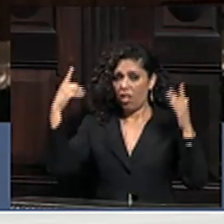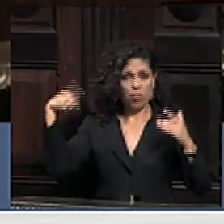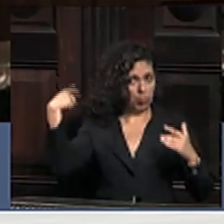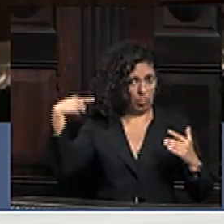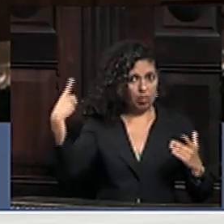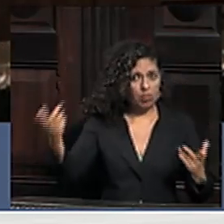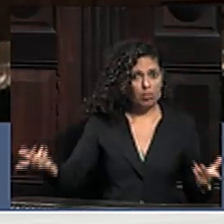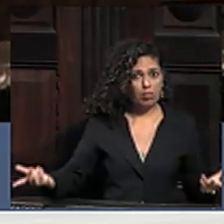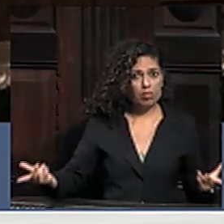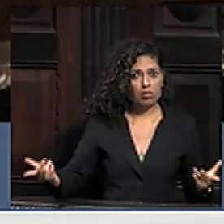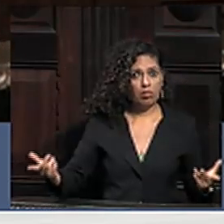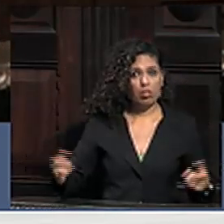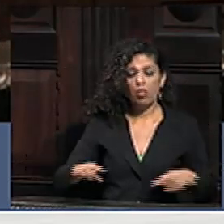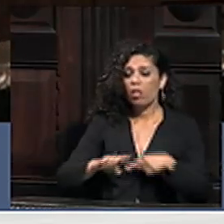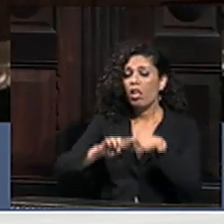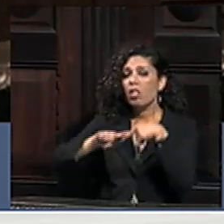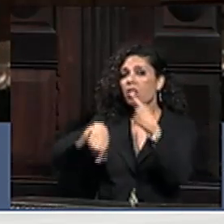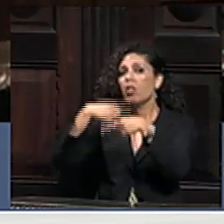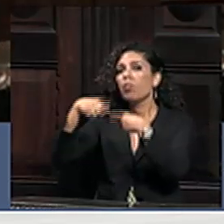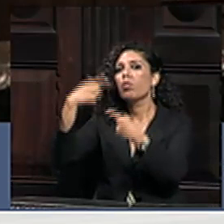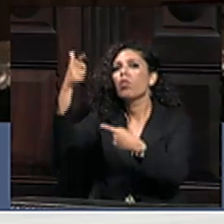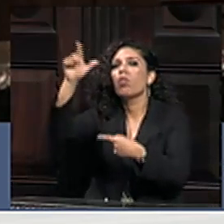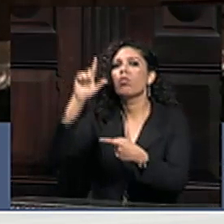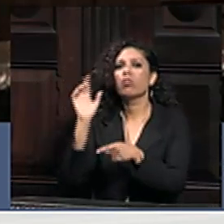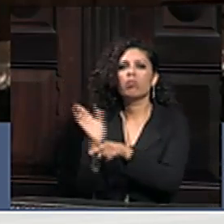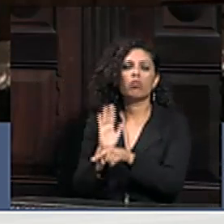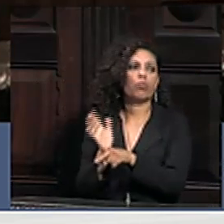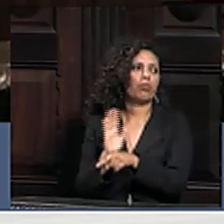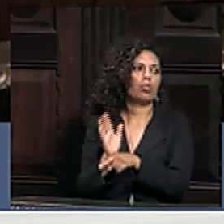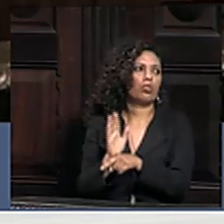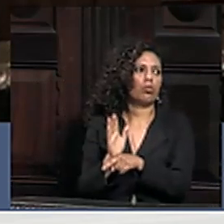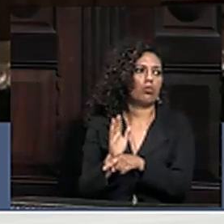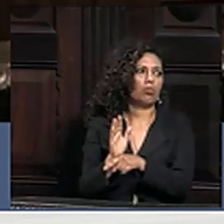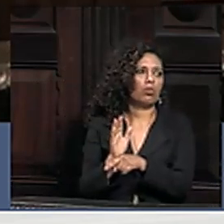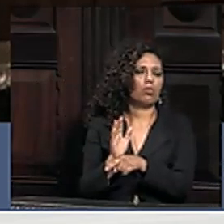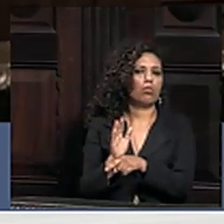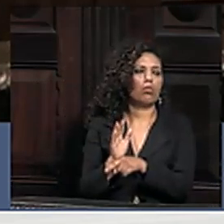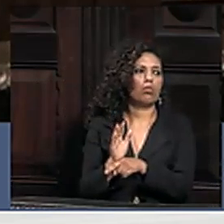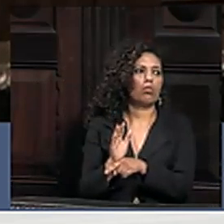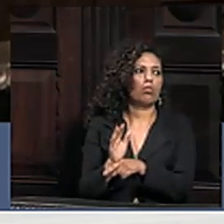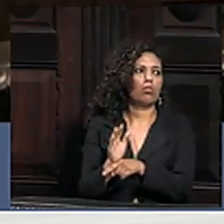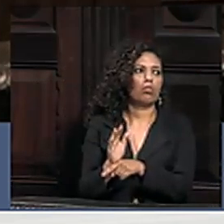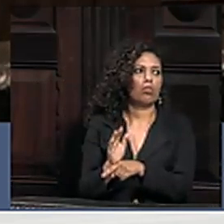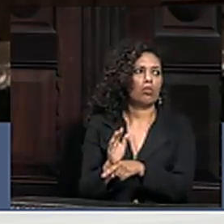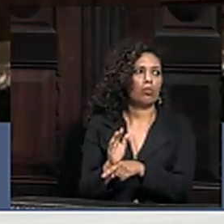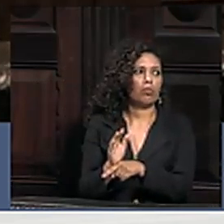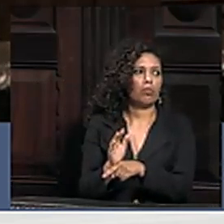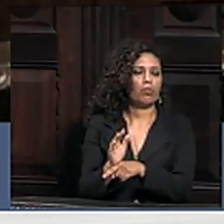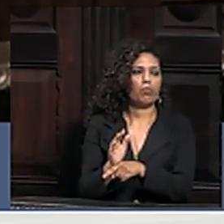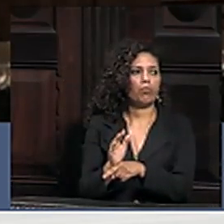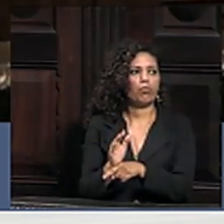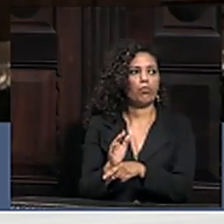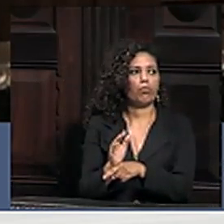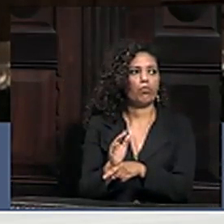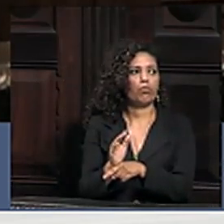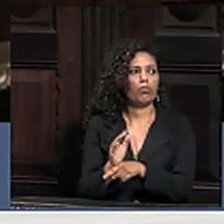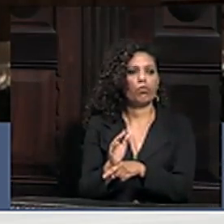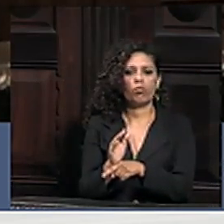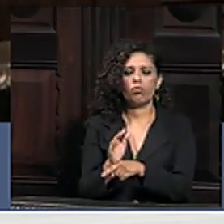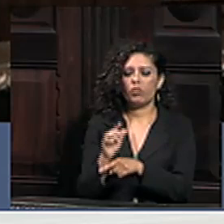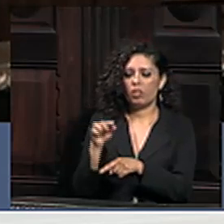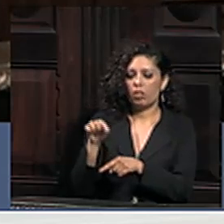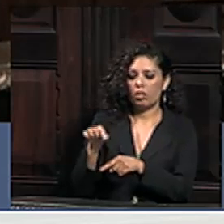E outro filme, que não está aí presente, o deputado Marcelo